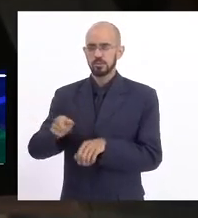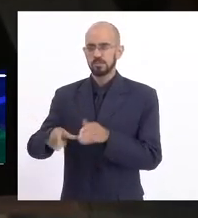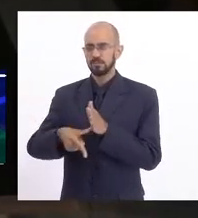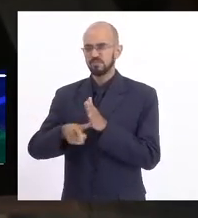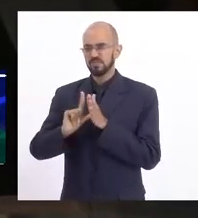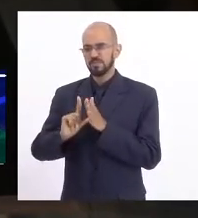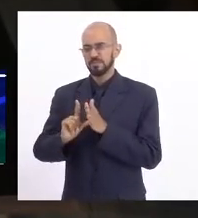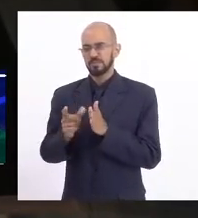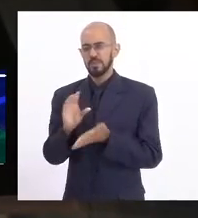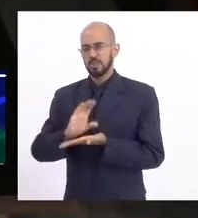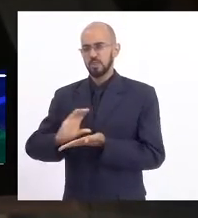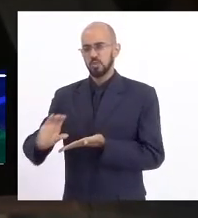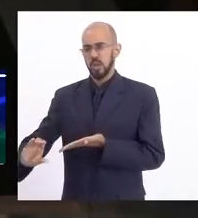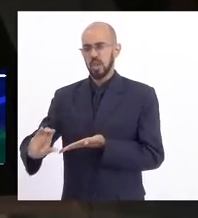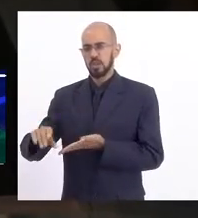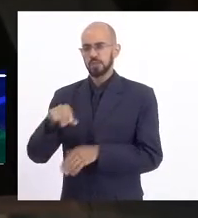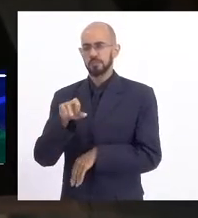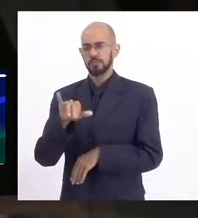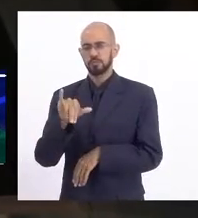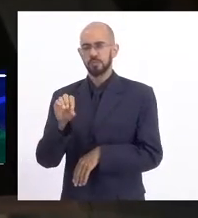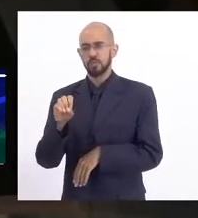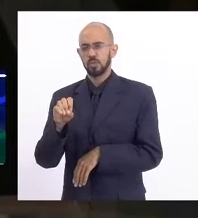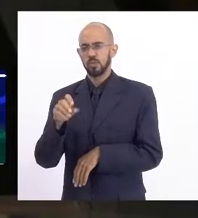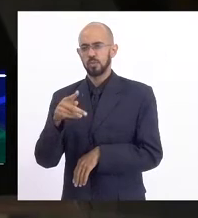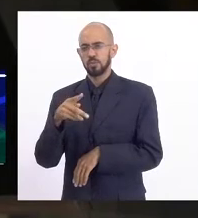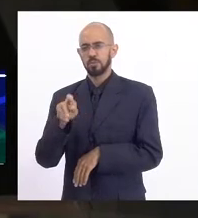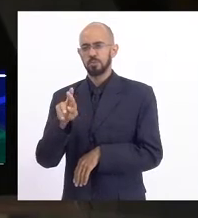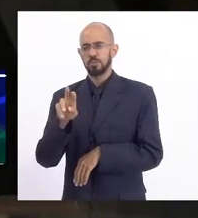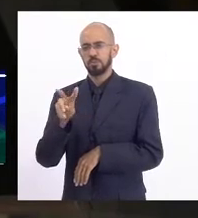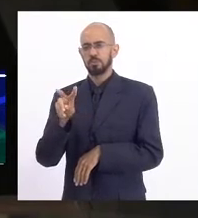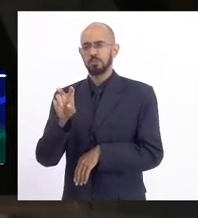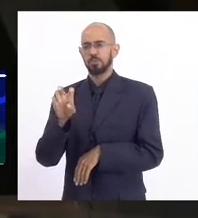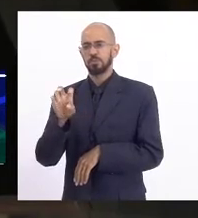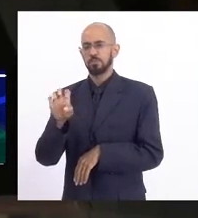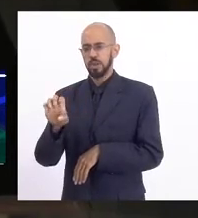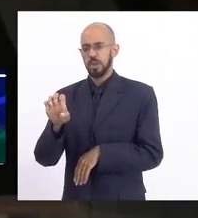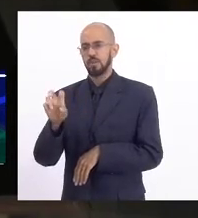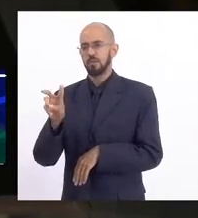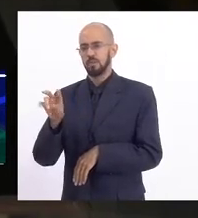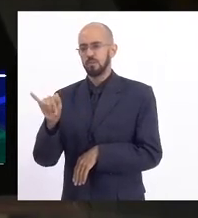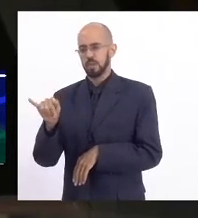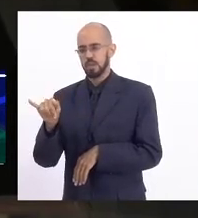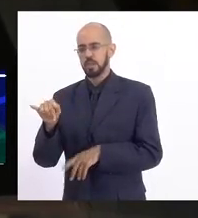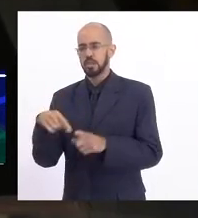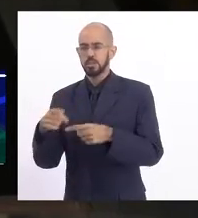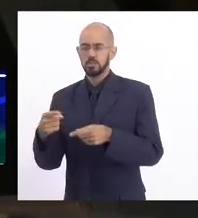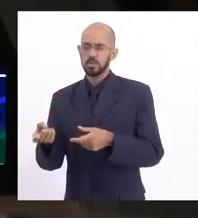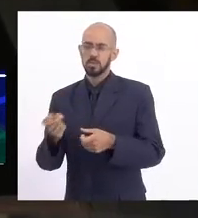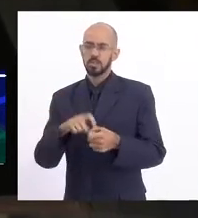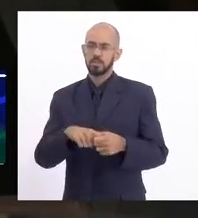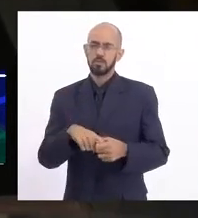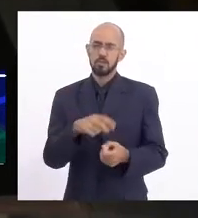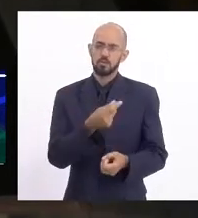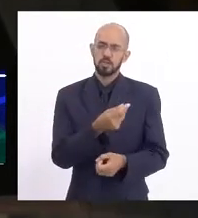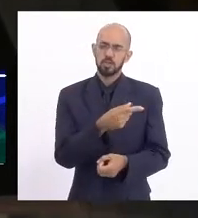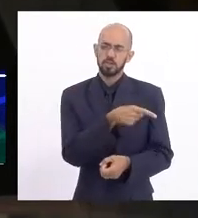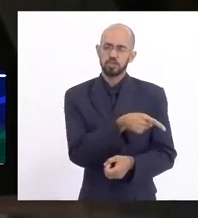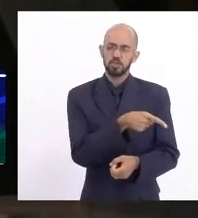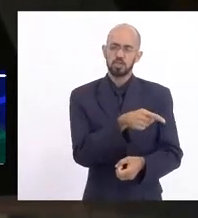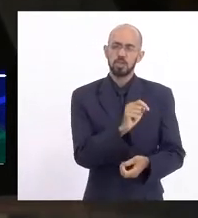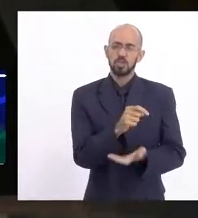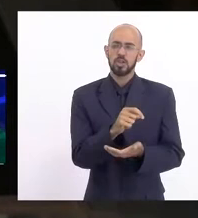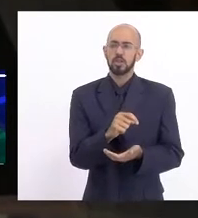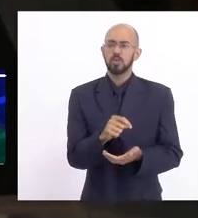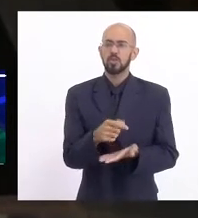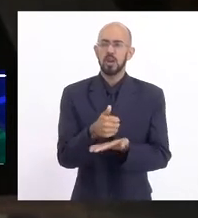recursos ao Rio Previdência, e esses recursos seriam recompostos, né, com base nas